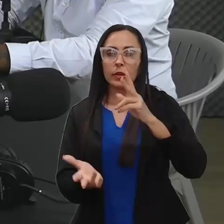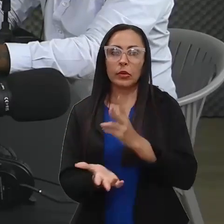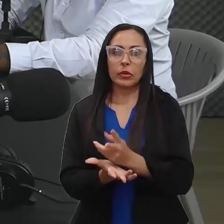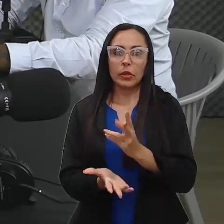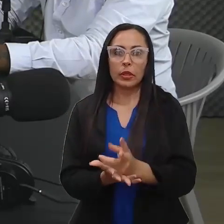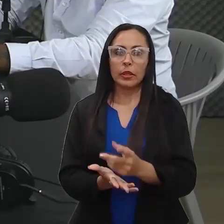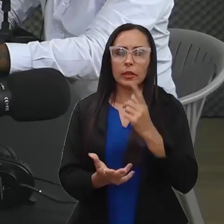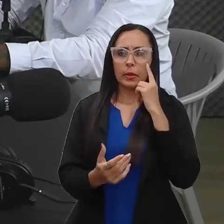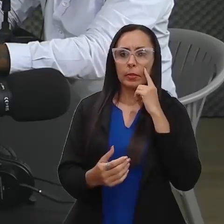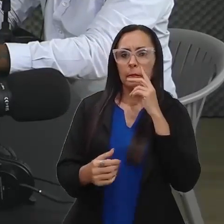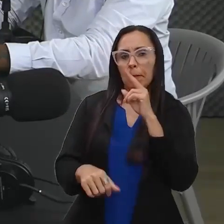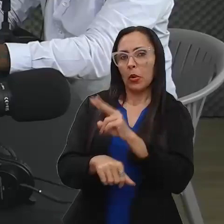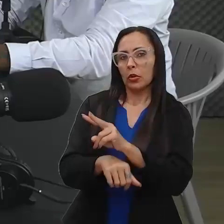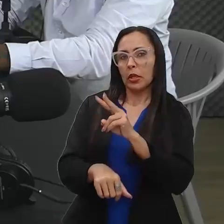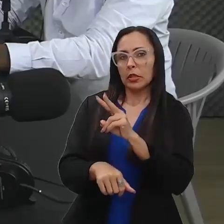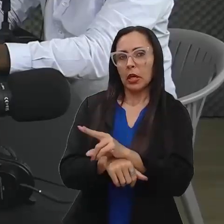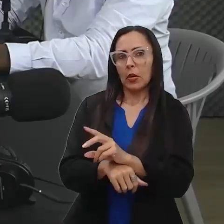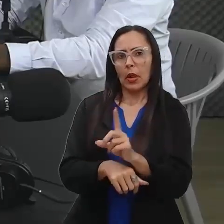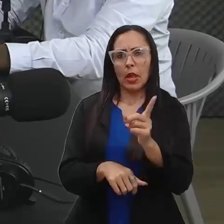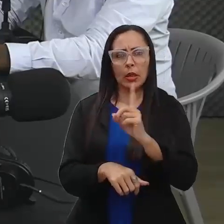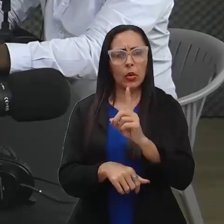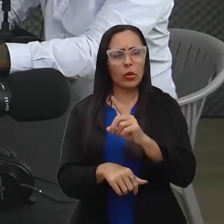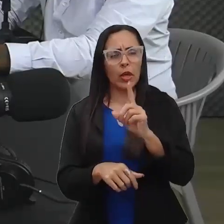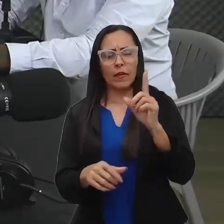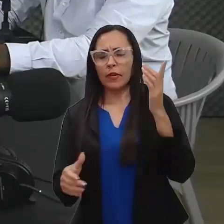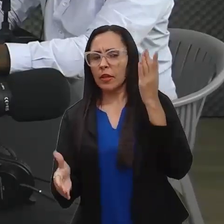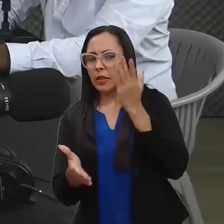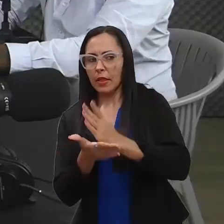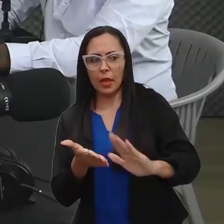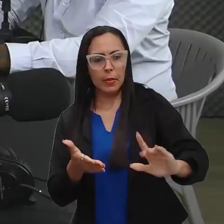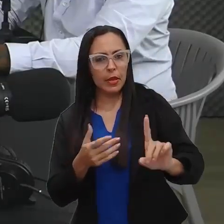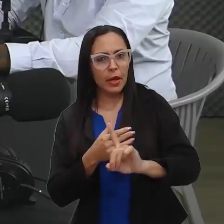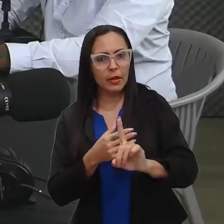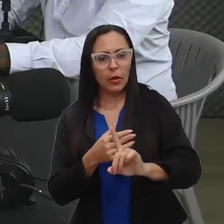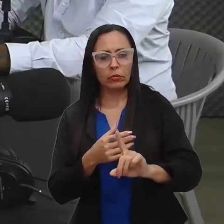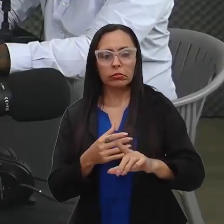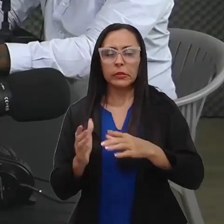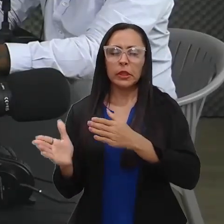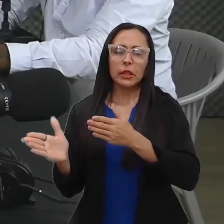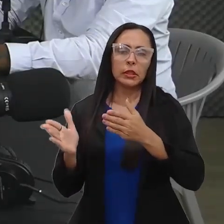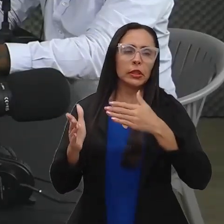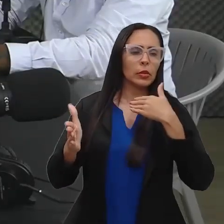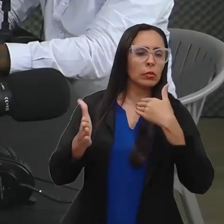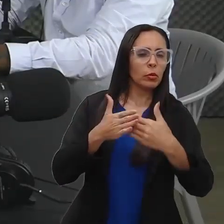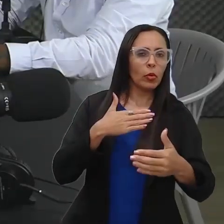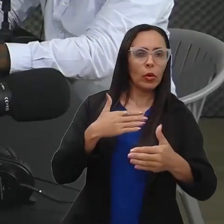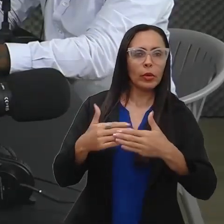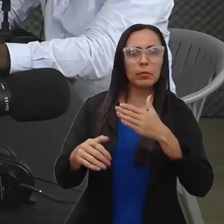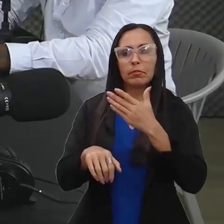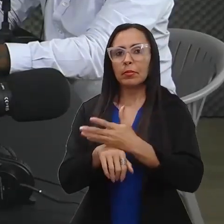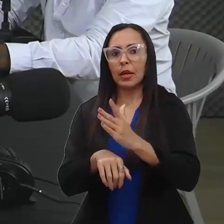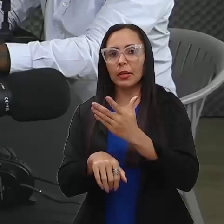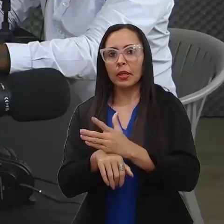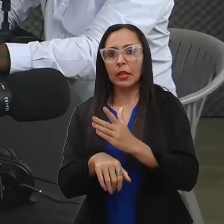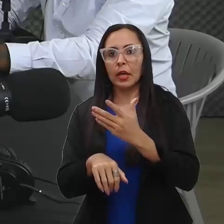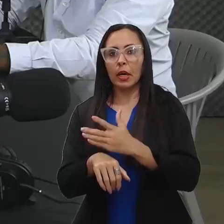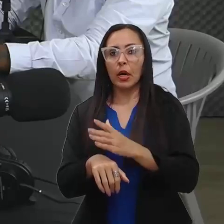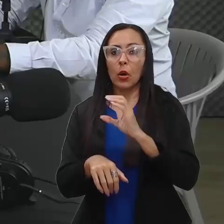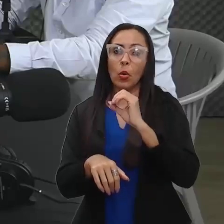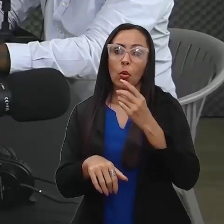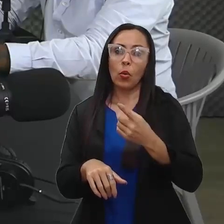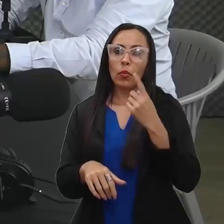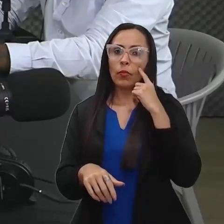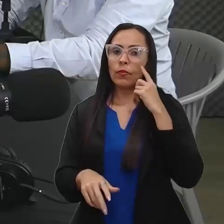rede de proteção ela não deve cochilar diante, né, de qualquer prática ou